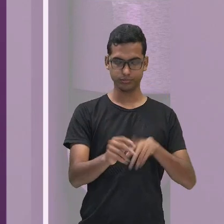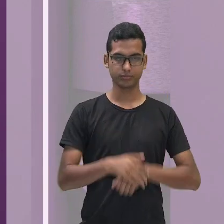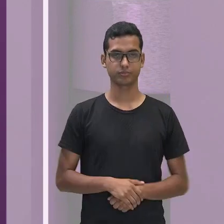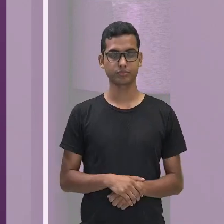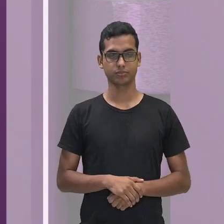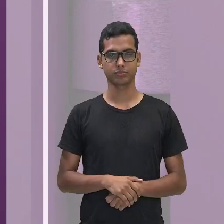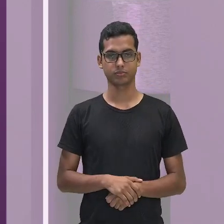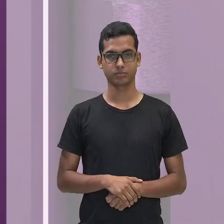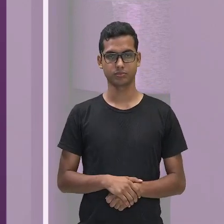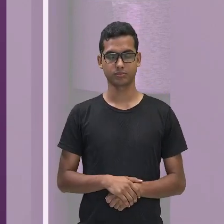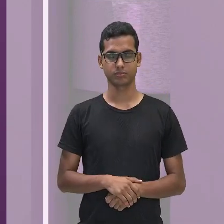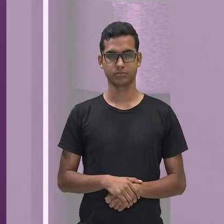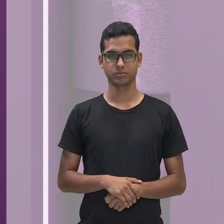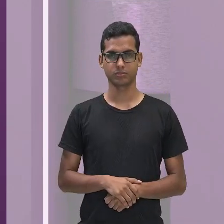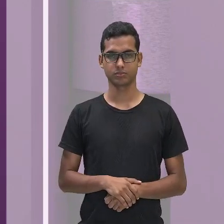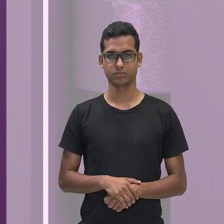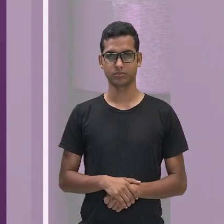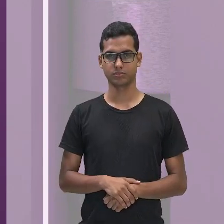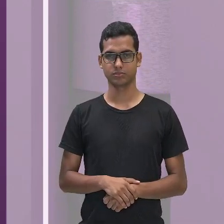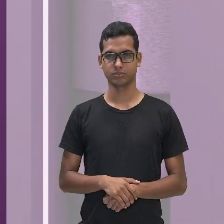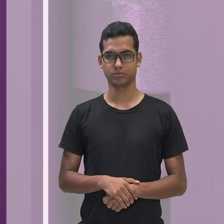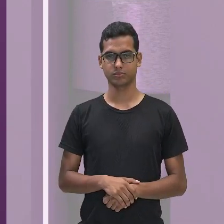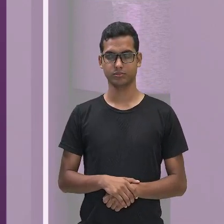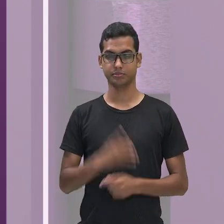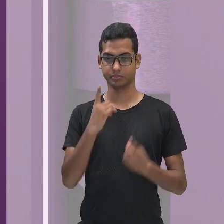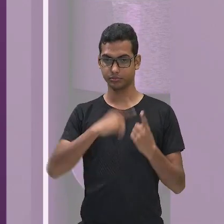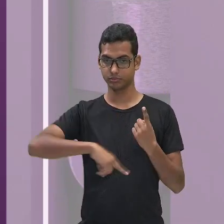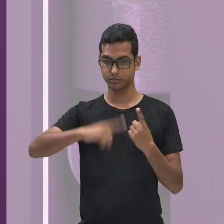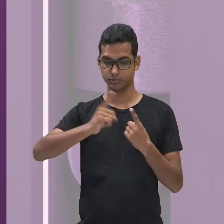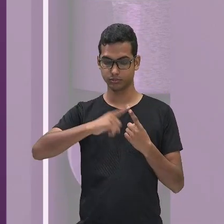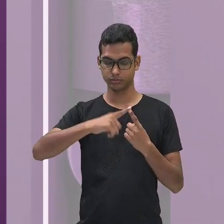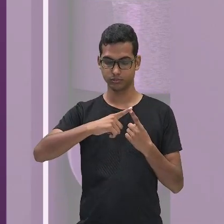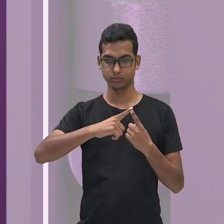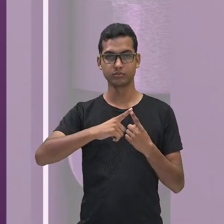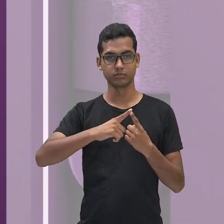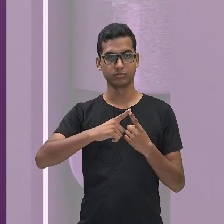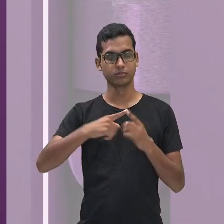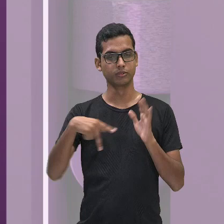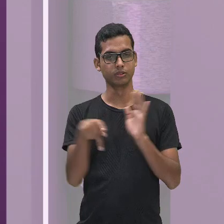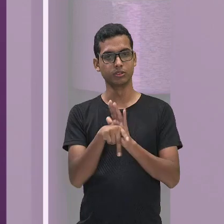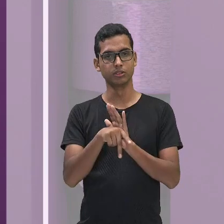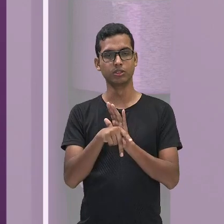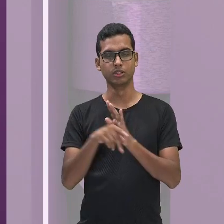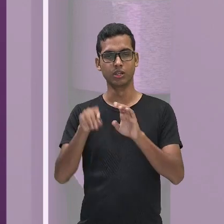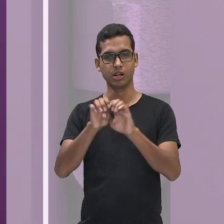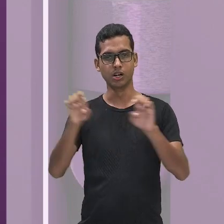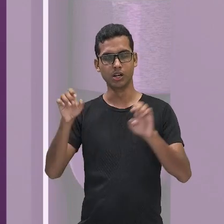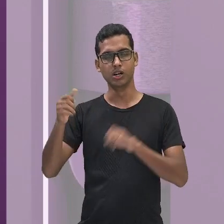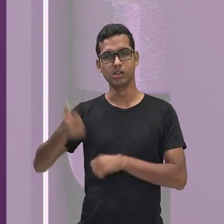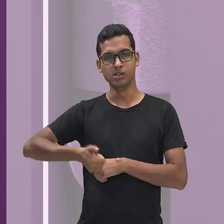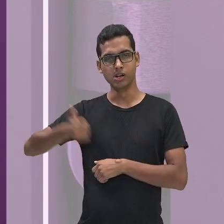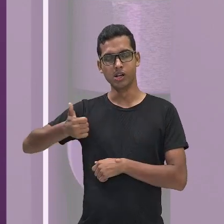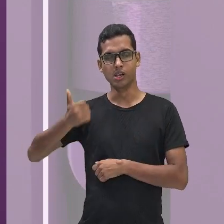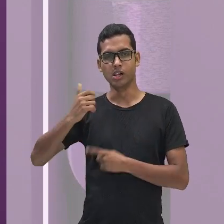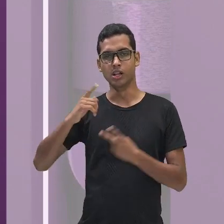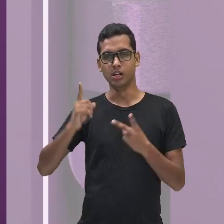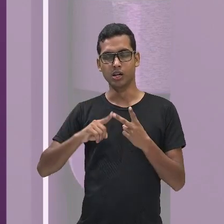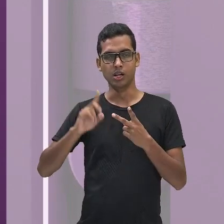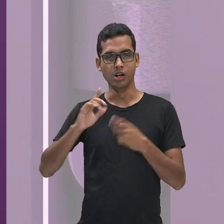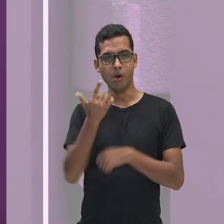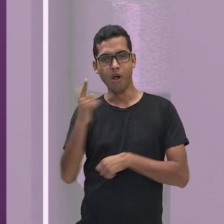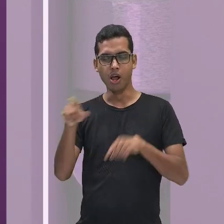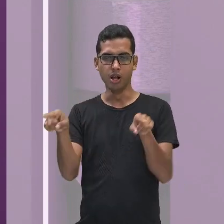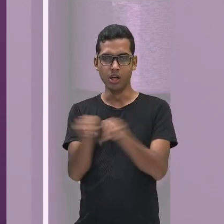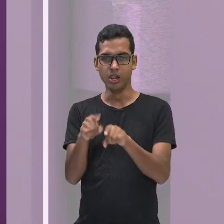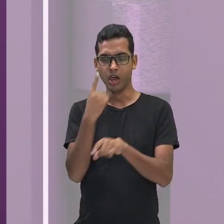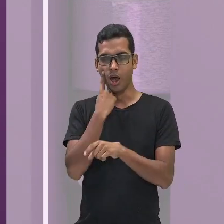vai sair da equação do primeiro grau, como nós vimos no caso aí do x menos 1 igual a 0, e a outra sai lá da equação